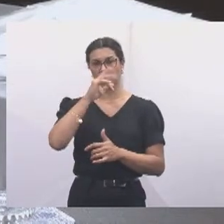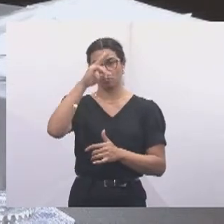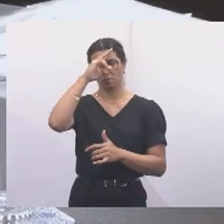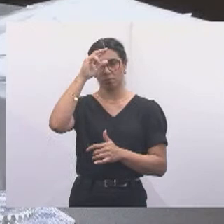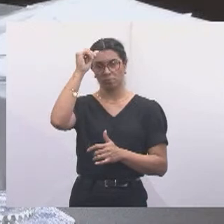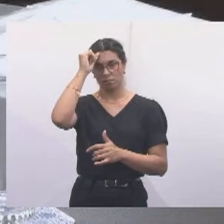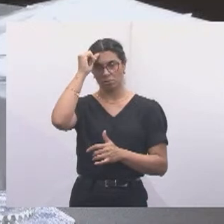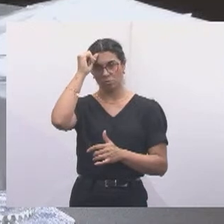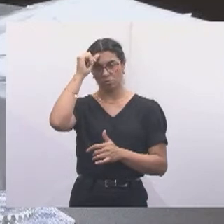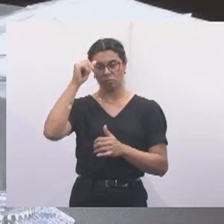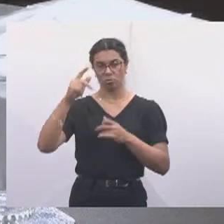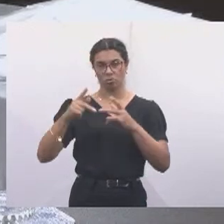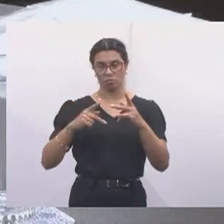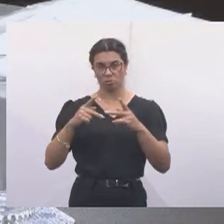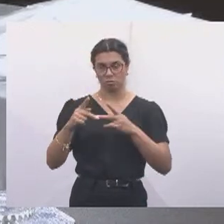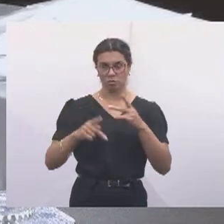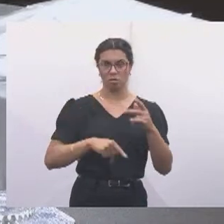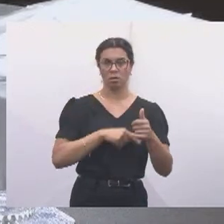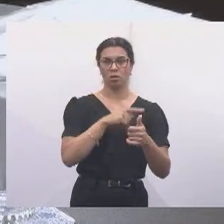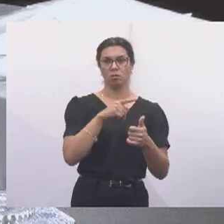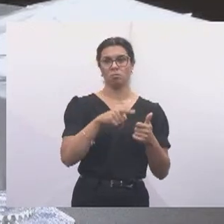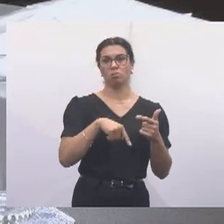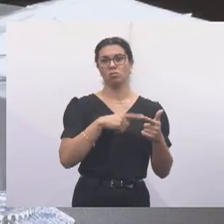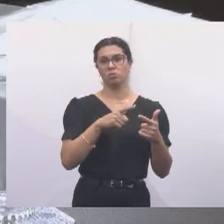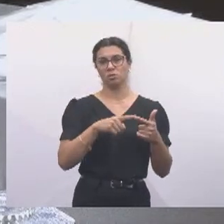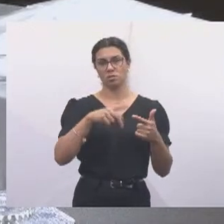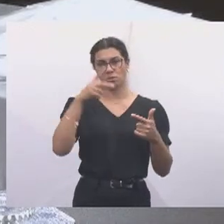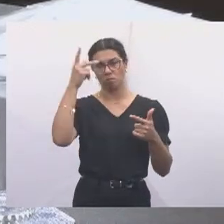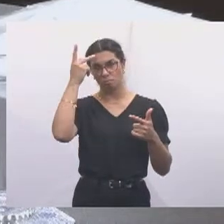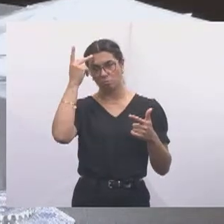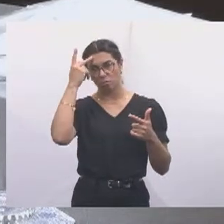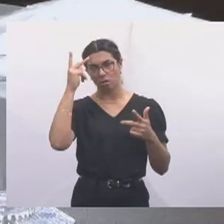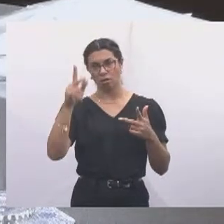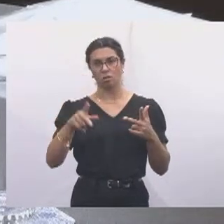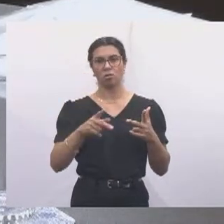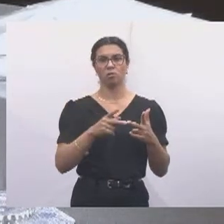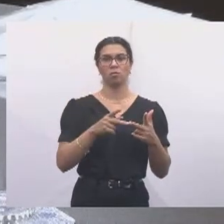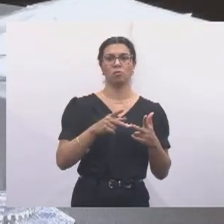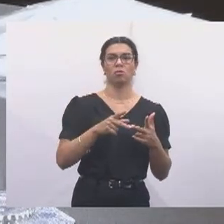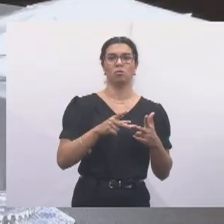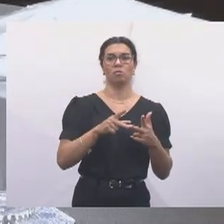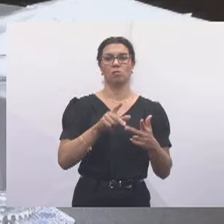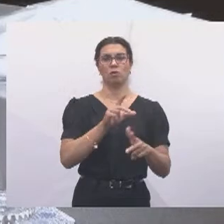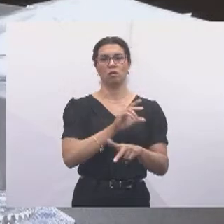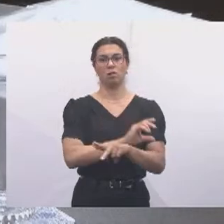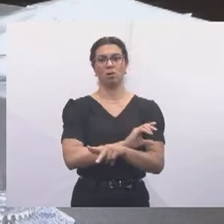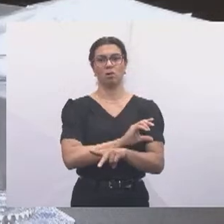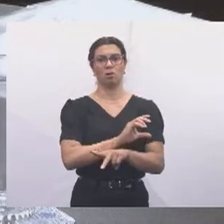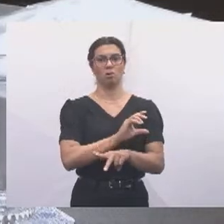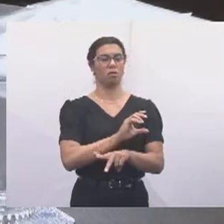Paulo, Campinas, Guarulhos e outros também. Tá? Só para informar.